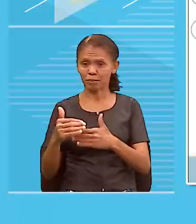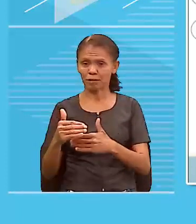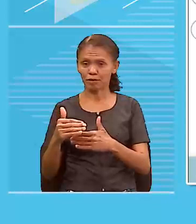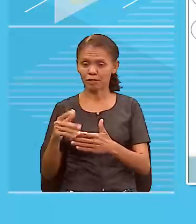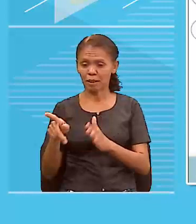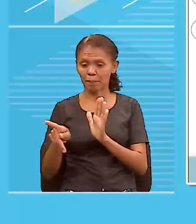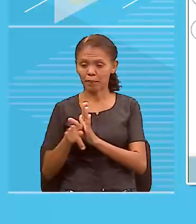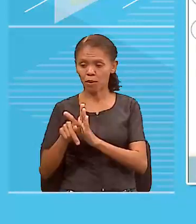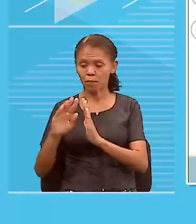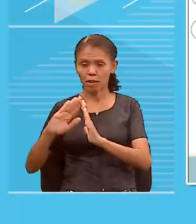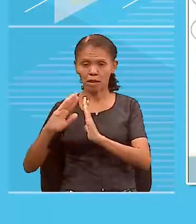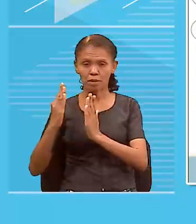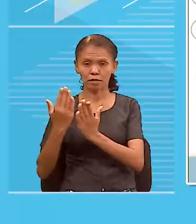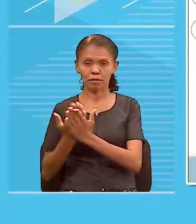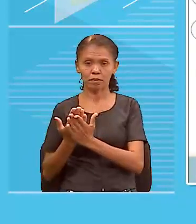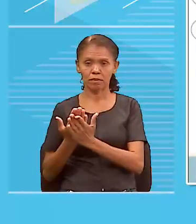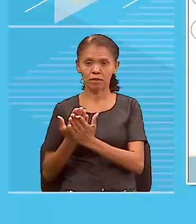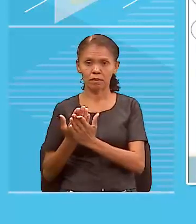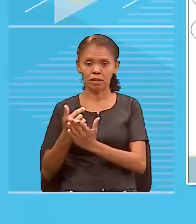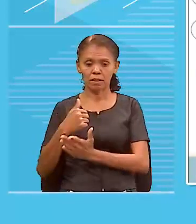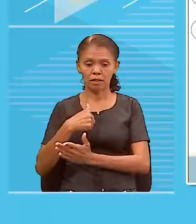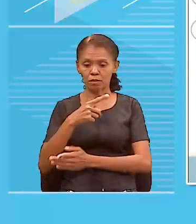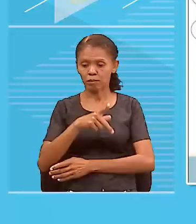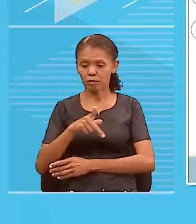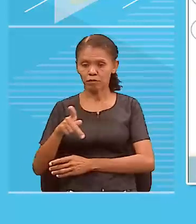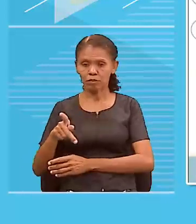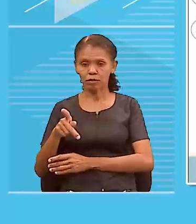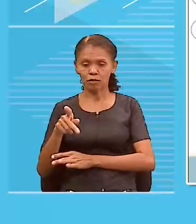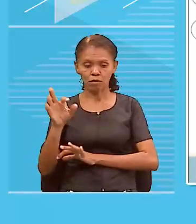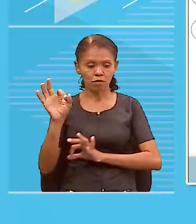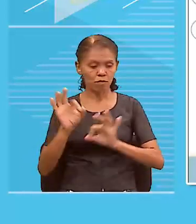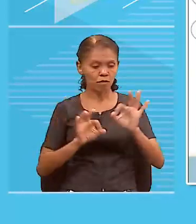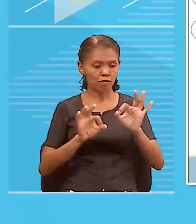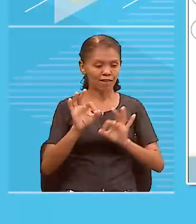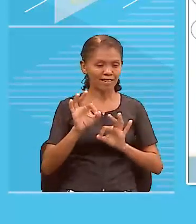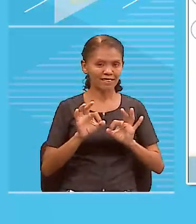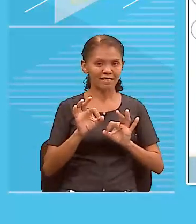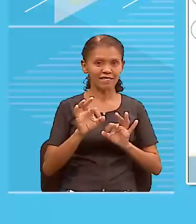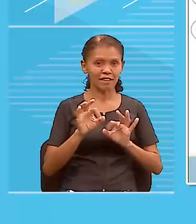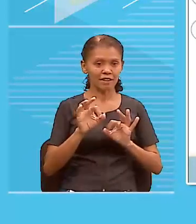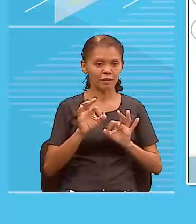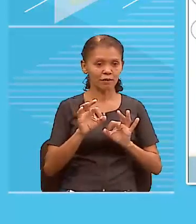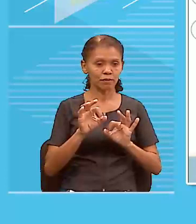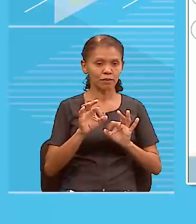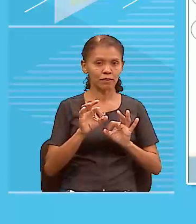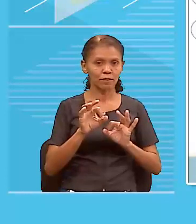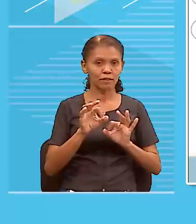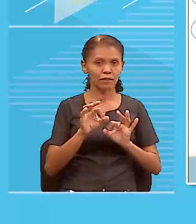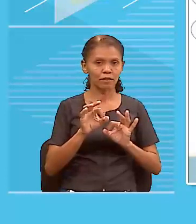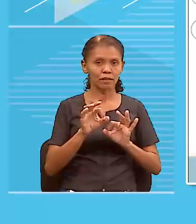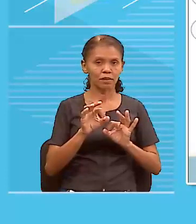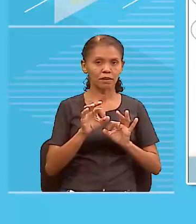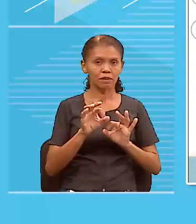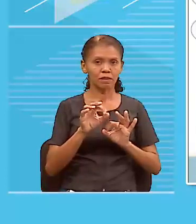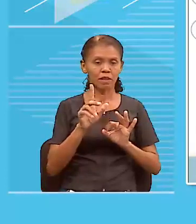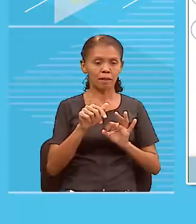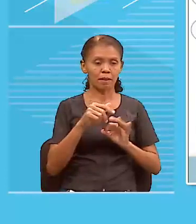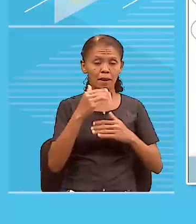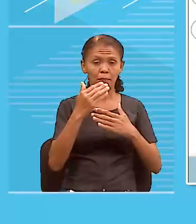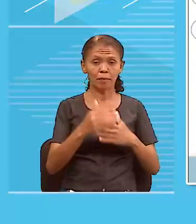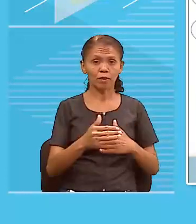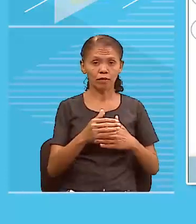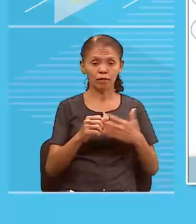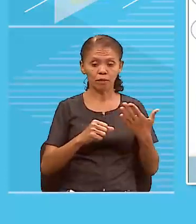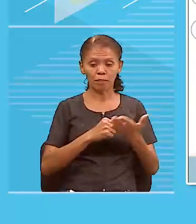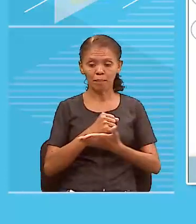uma prova eu procuro verificar essas habilidades para você não fugir do foco então tô fazendo a sua 3ª